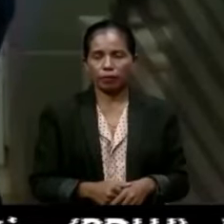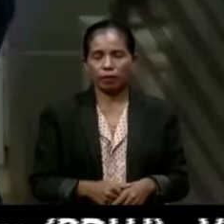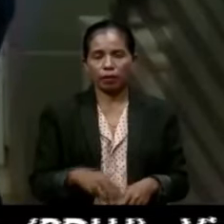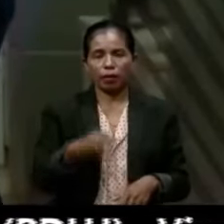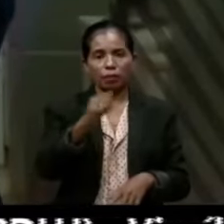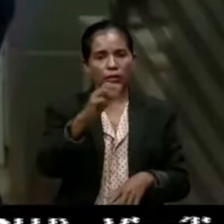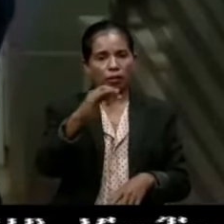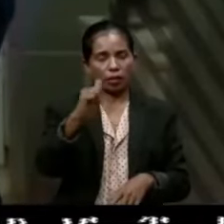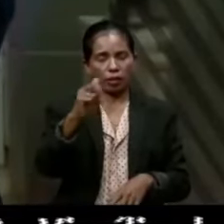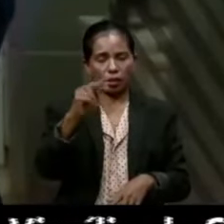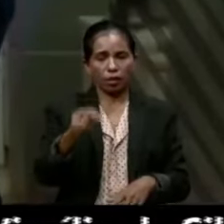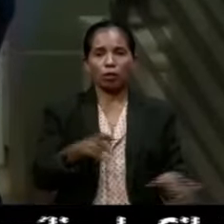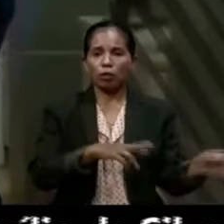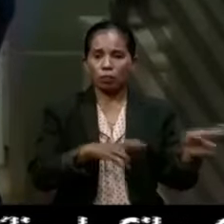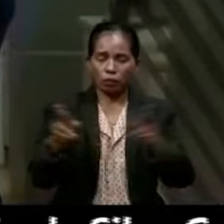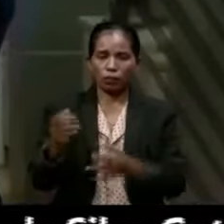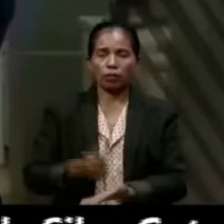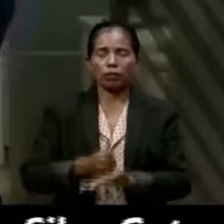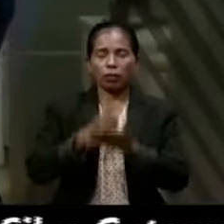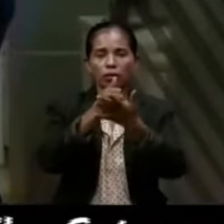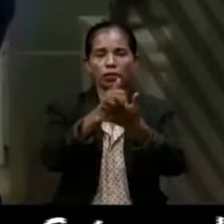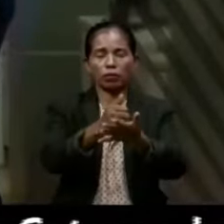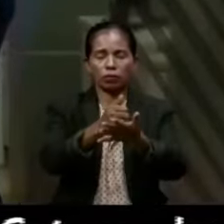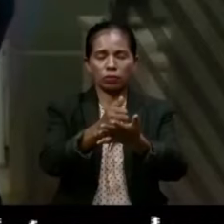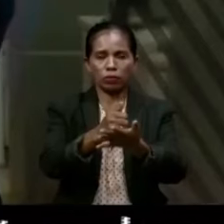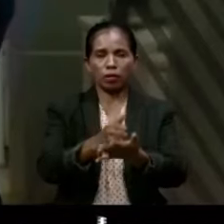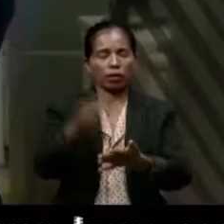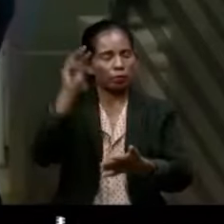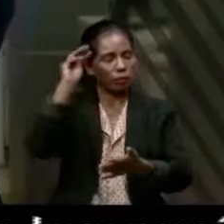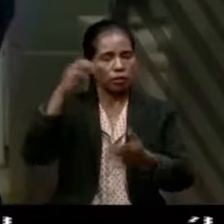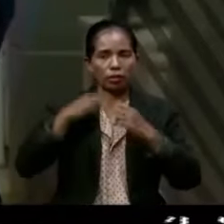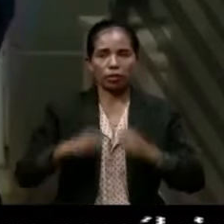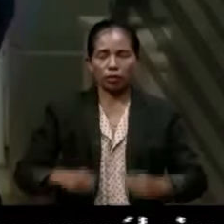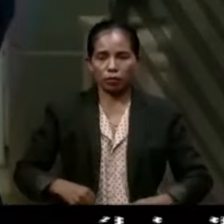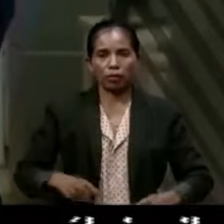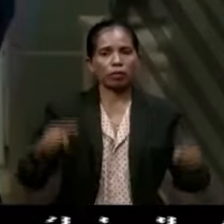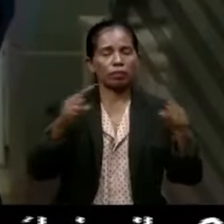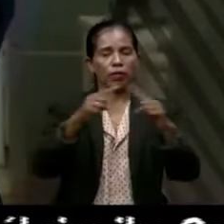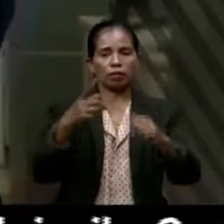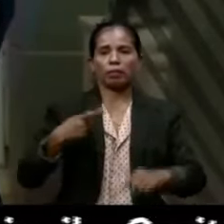Mariano, a Sanami Sabino pronto acompaña a ministra Elia dos Reis va ao Parlamento Nacional.